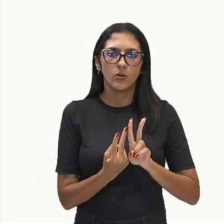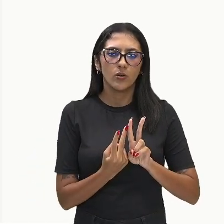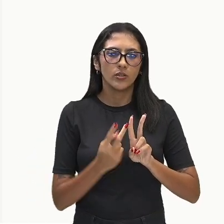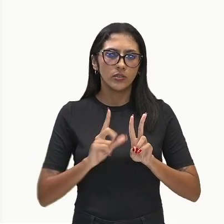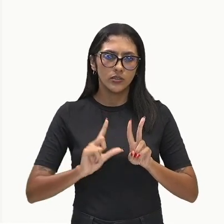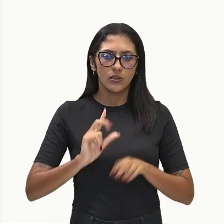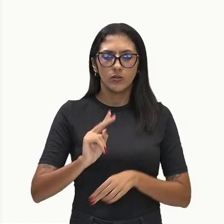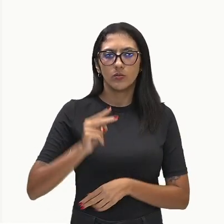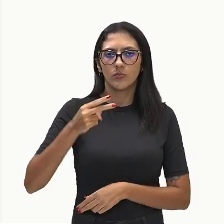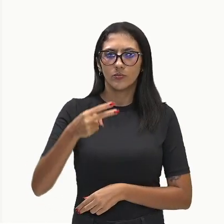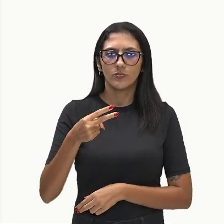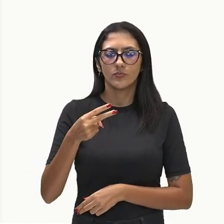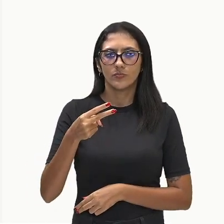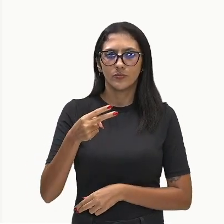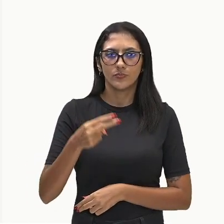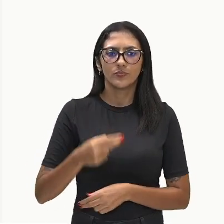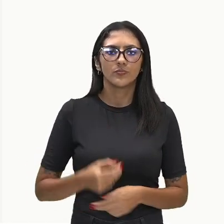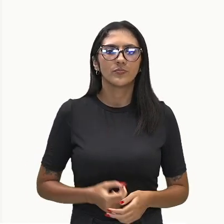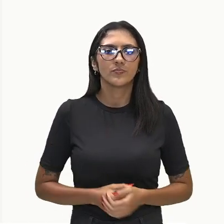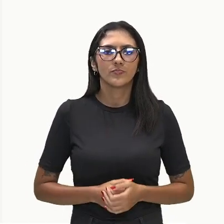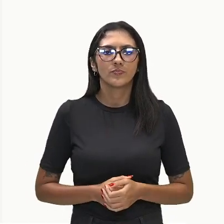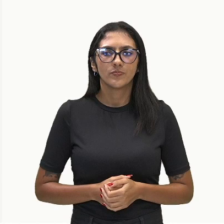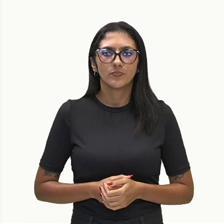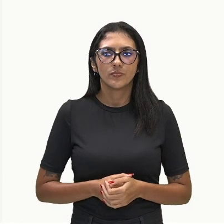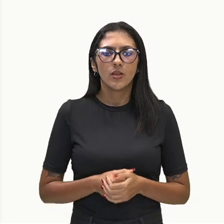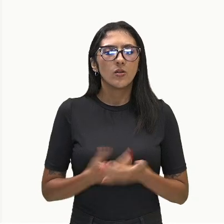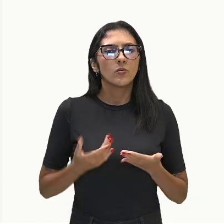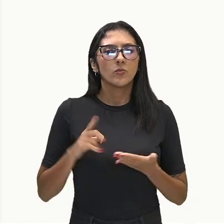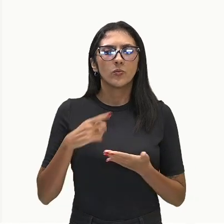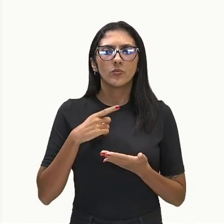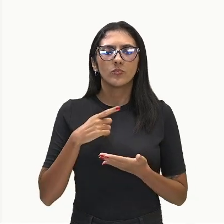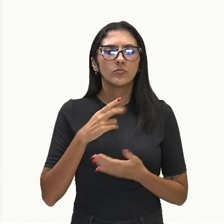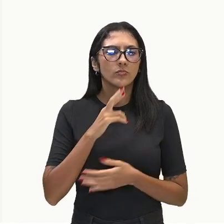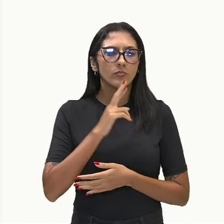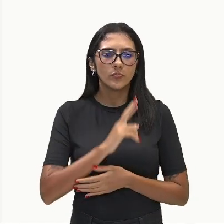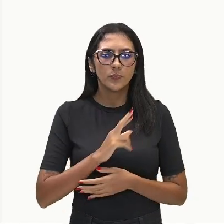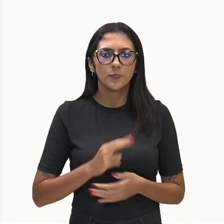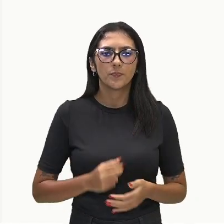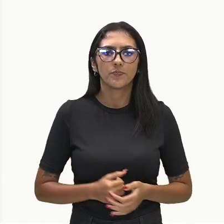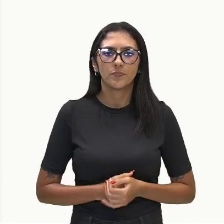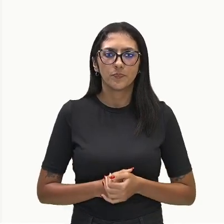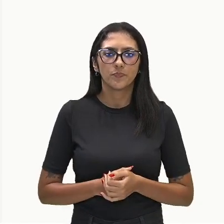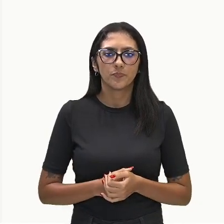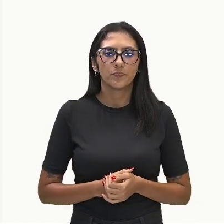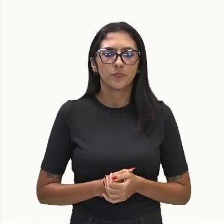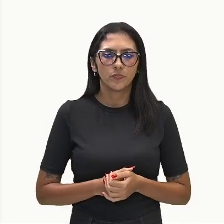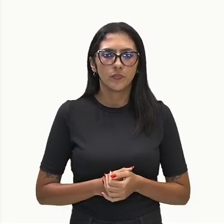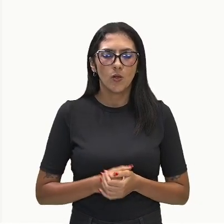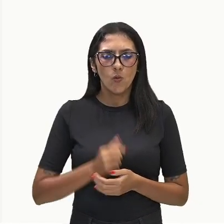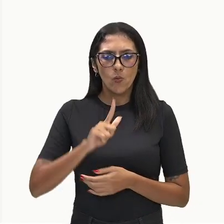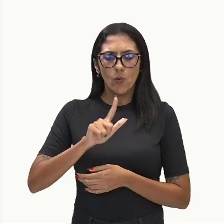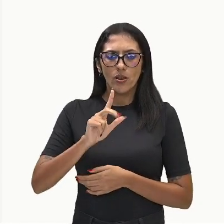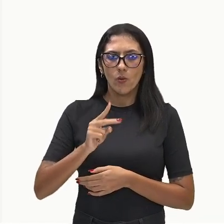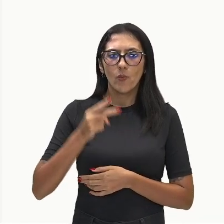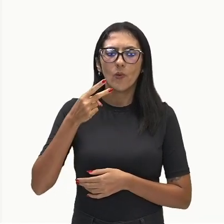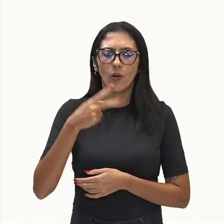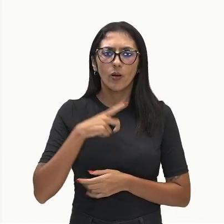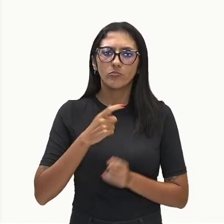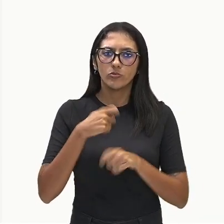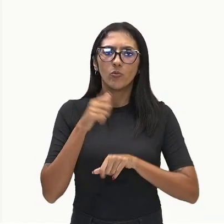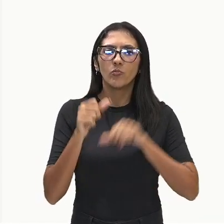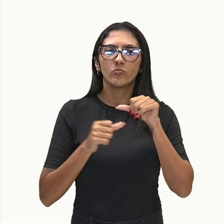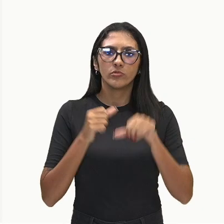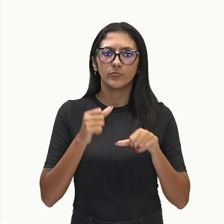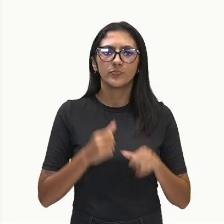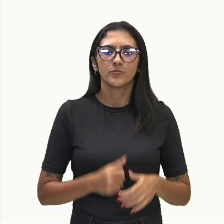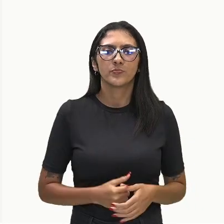ao quadrado. E quanto que vai ser isso? Aqui a gente vai conseguir tirar o L ao quadrado da raiz e a gente vai